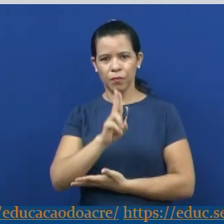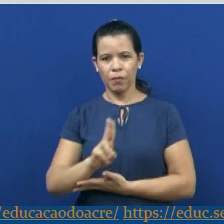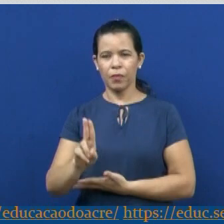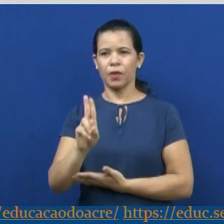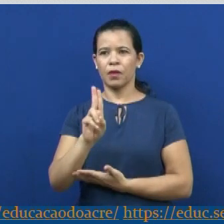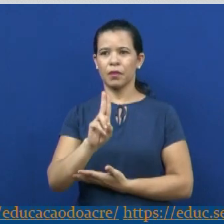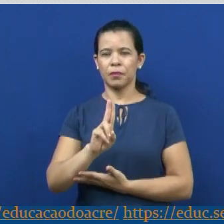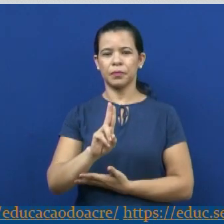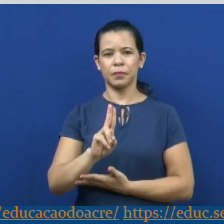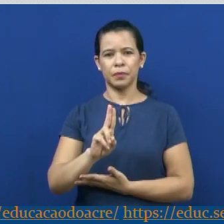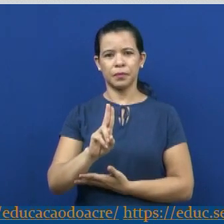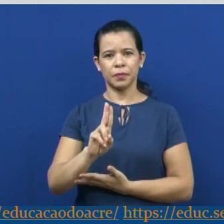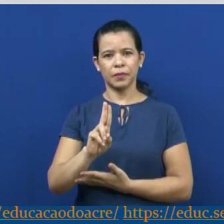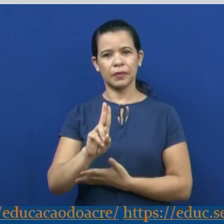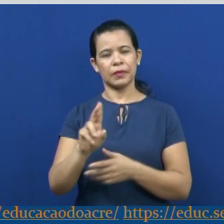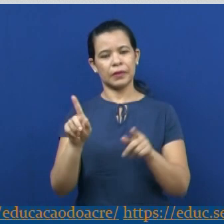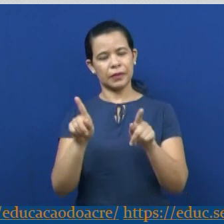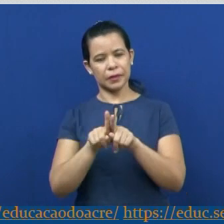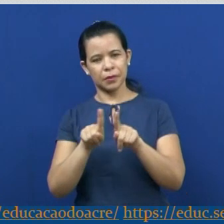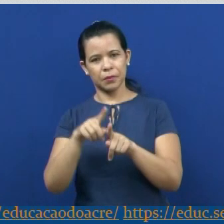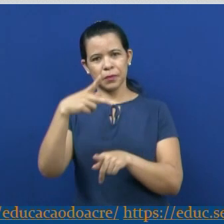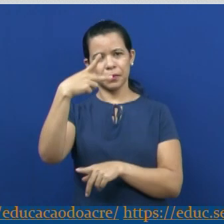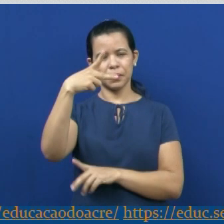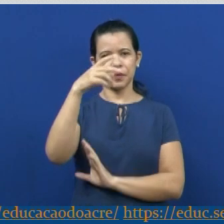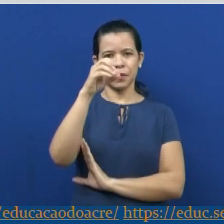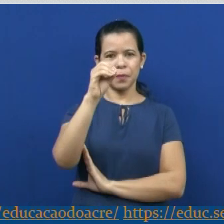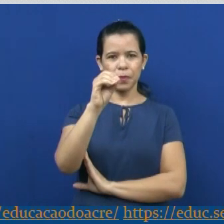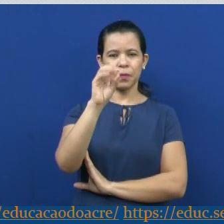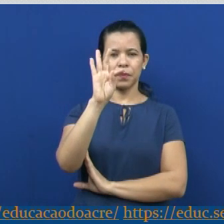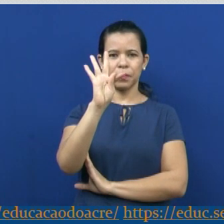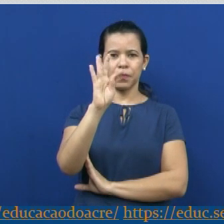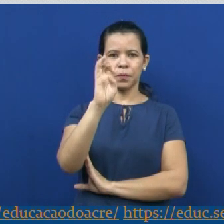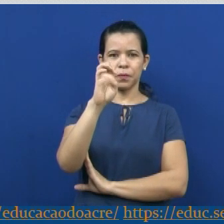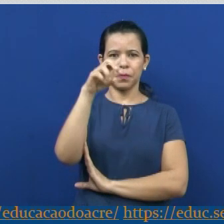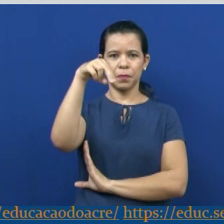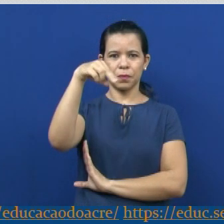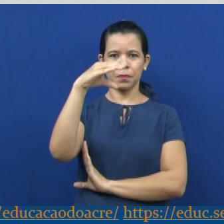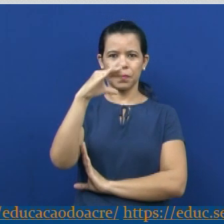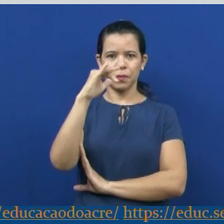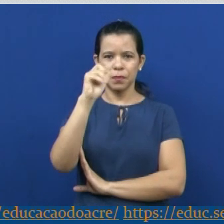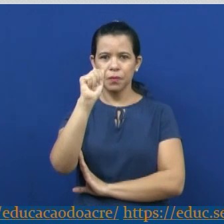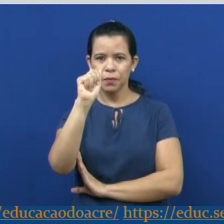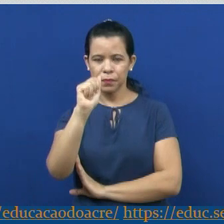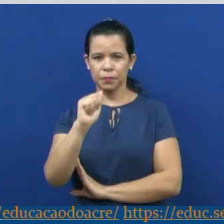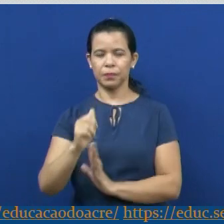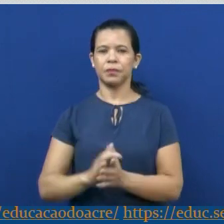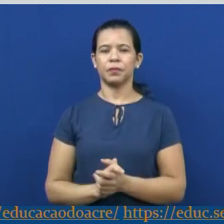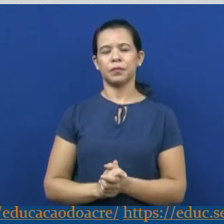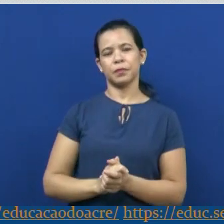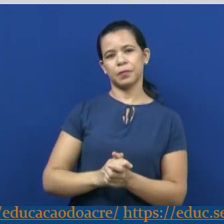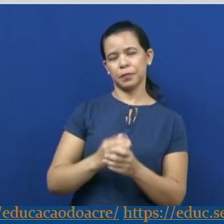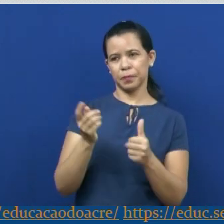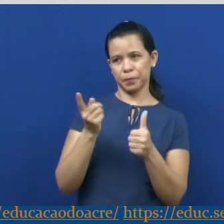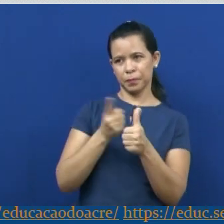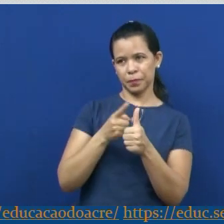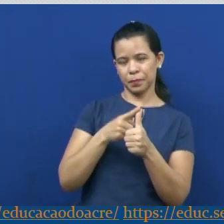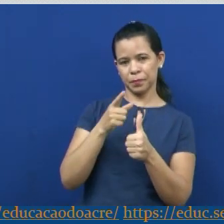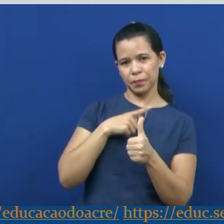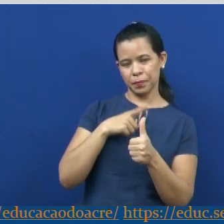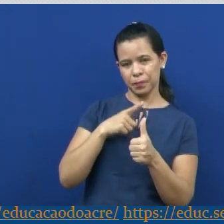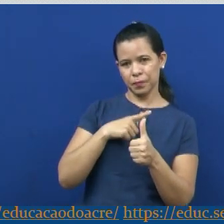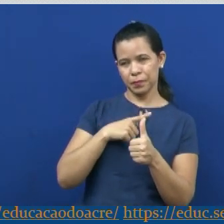alguns conceitos da potenciação. Então, nesse caso, no primeiro membro, eu tenho 2 de